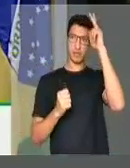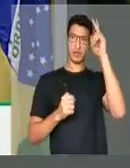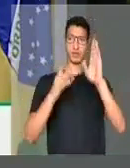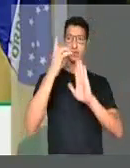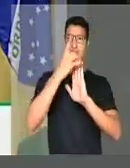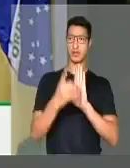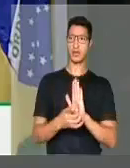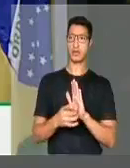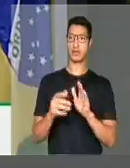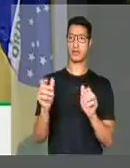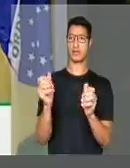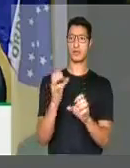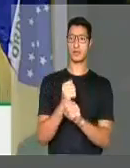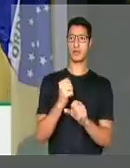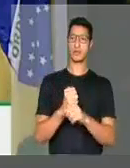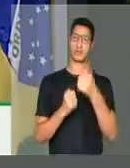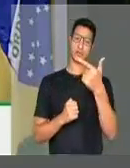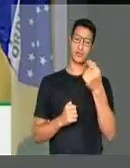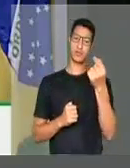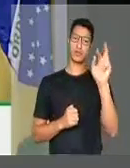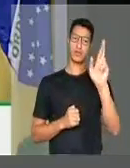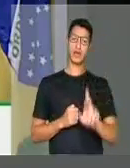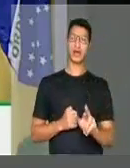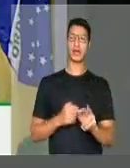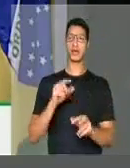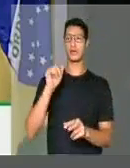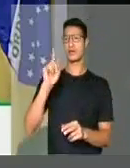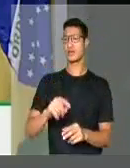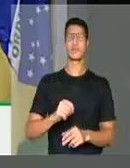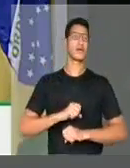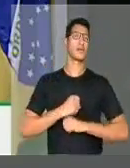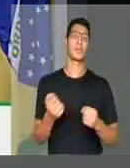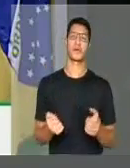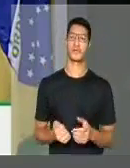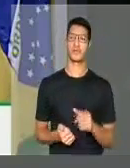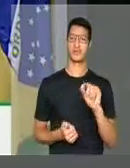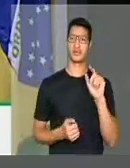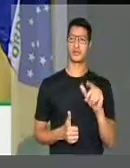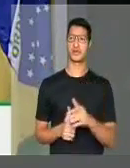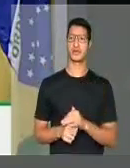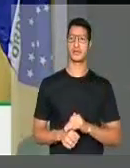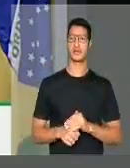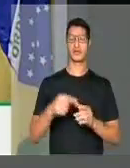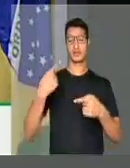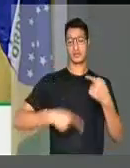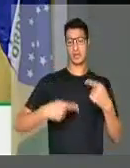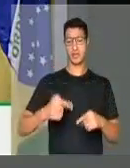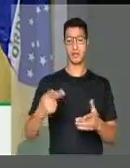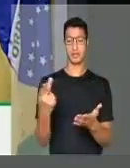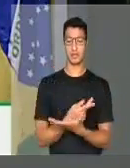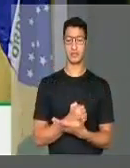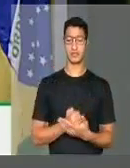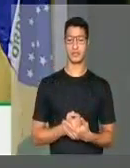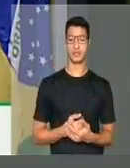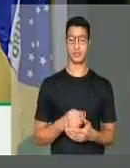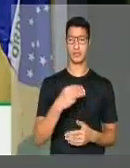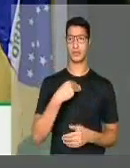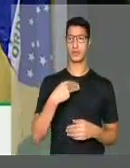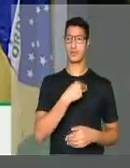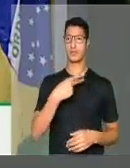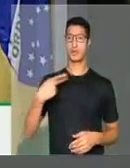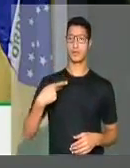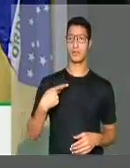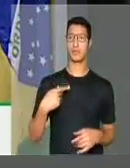que declarou na prestação de conta R$200. Isso é uma ironia, isso é um deboche. O